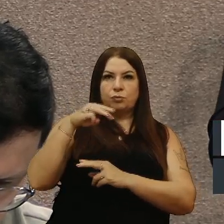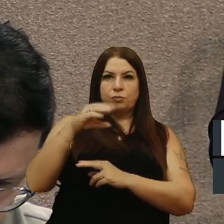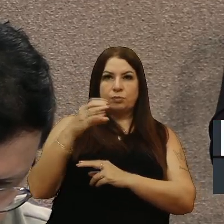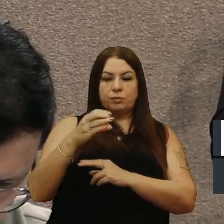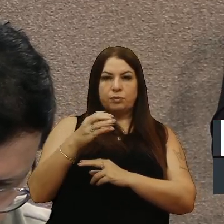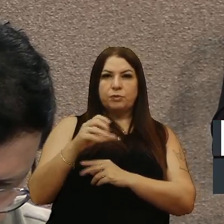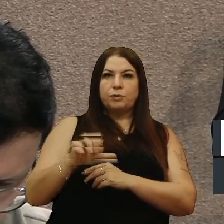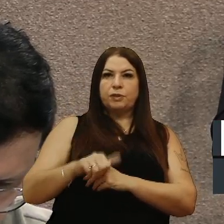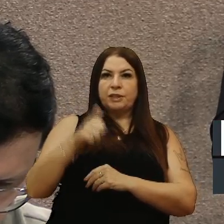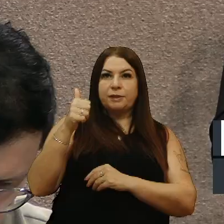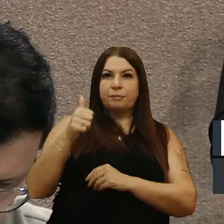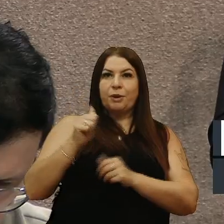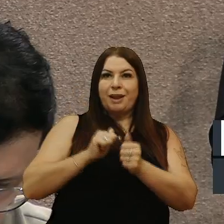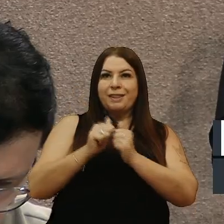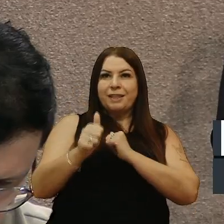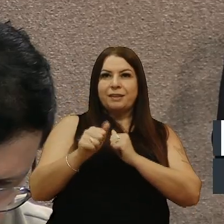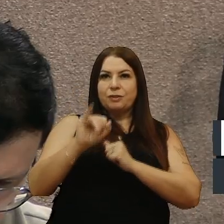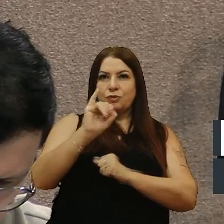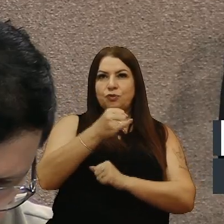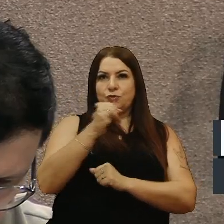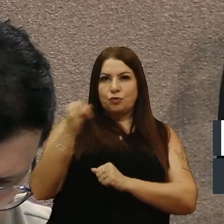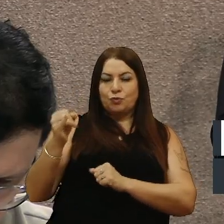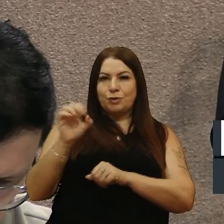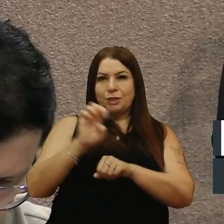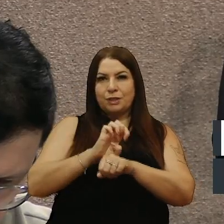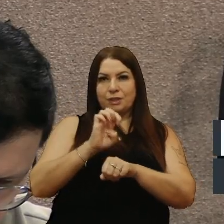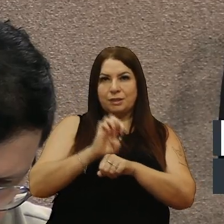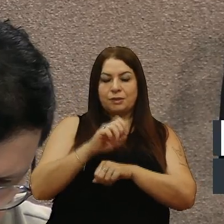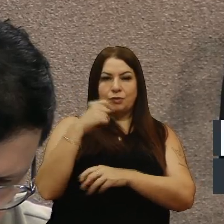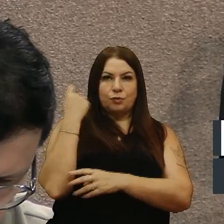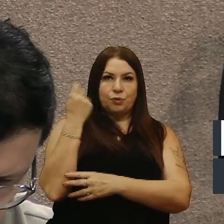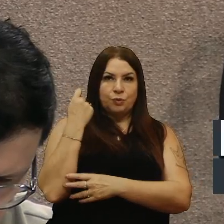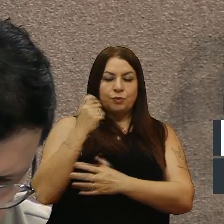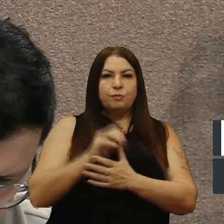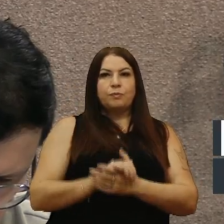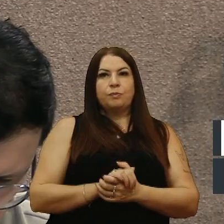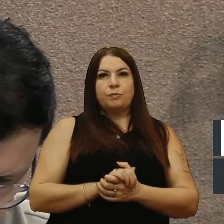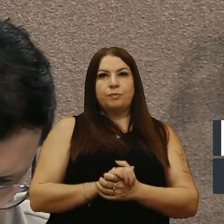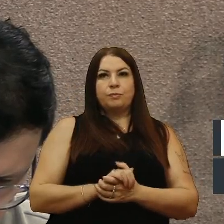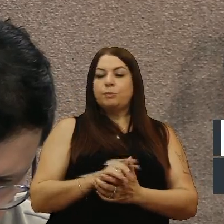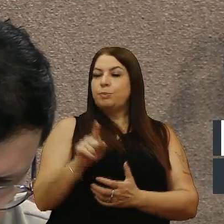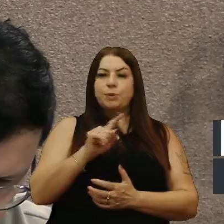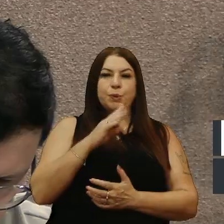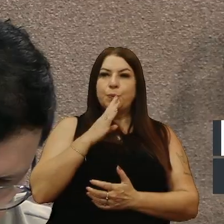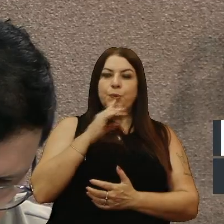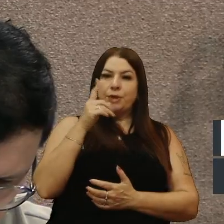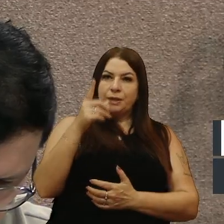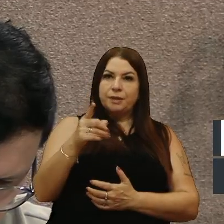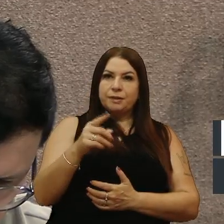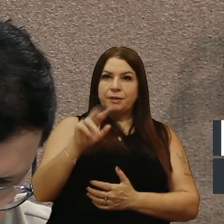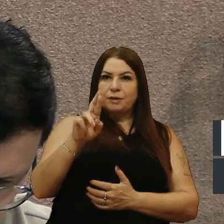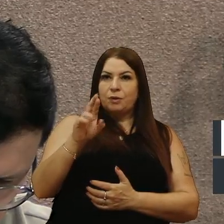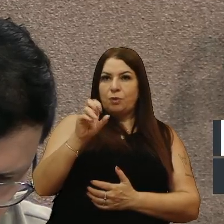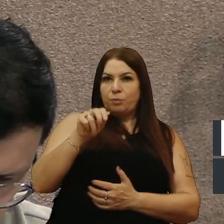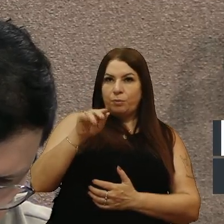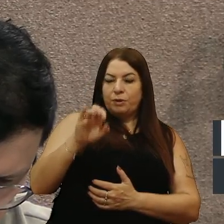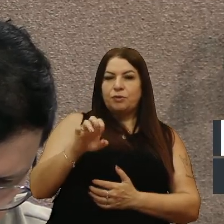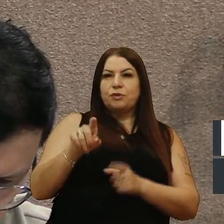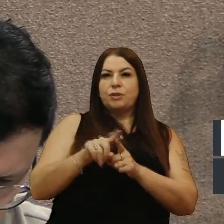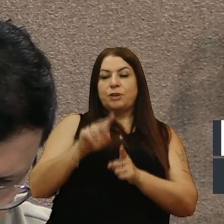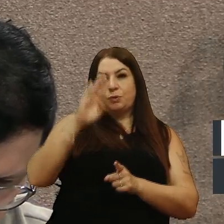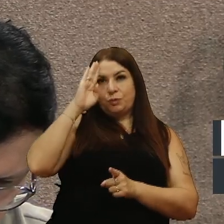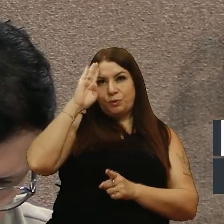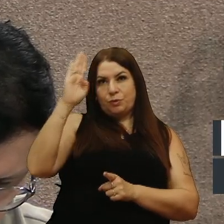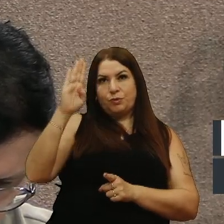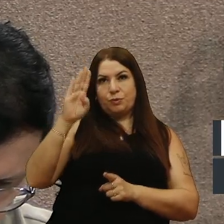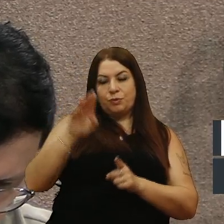do melhor atleta de jiu-jitsu do estado do Rio Grande do Sul. Para quem não conhece, o Romiti é um soldado do 4º BP